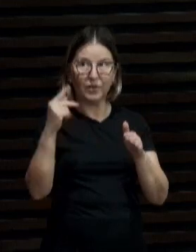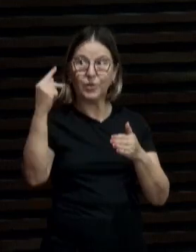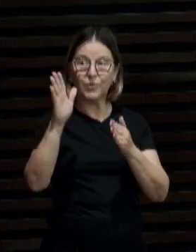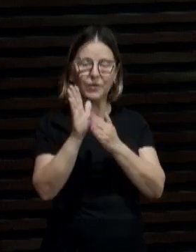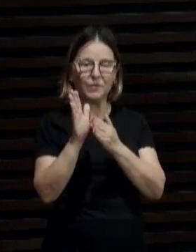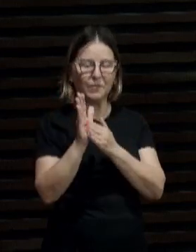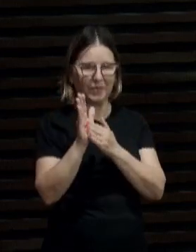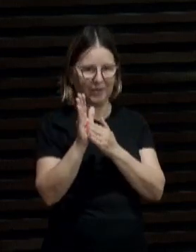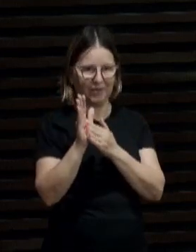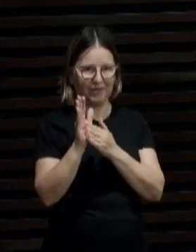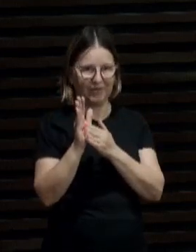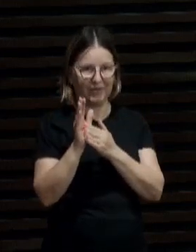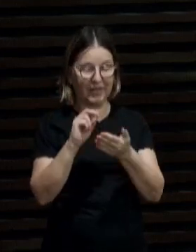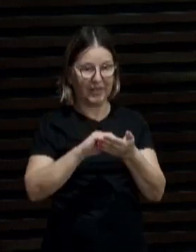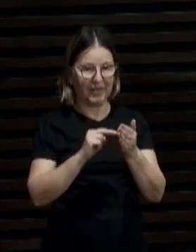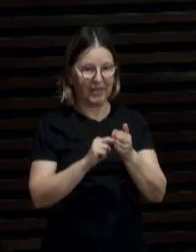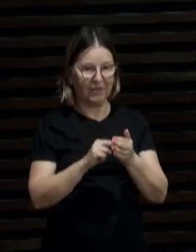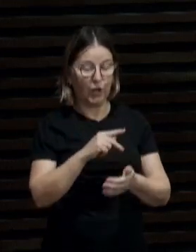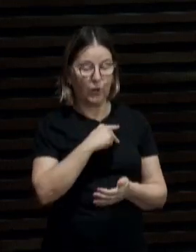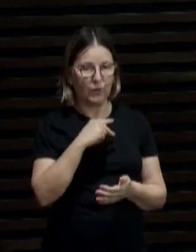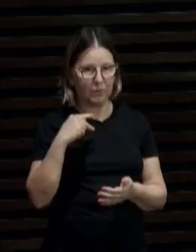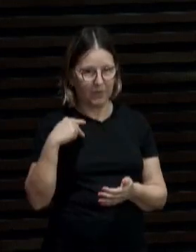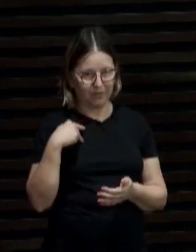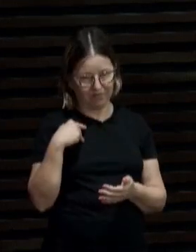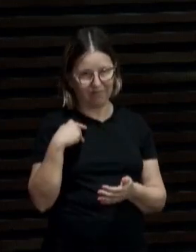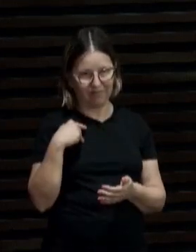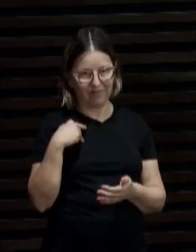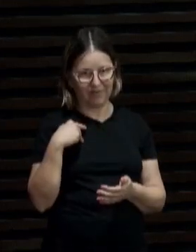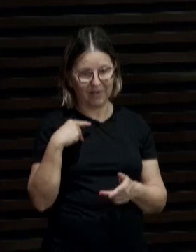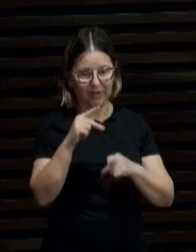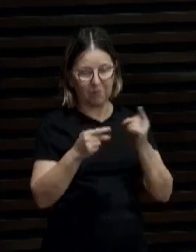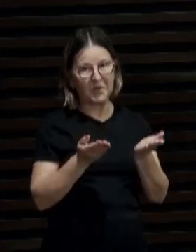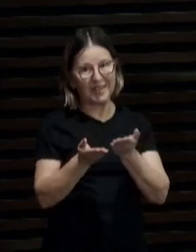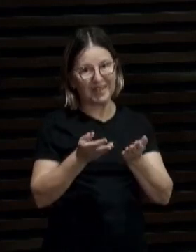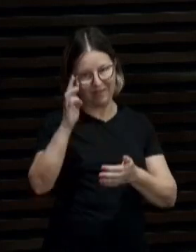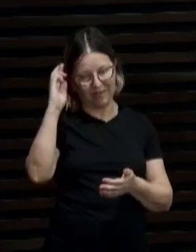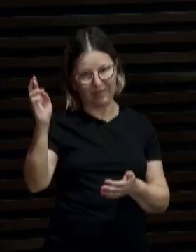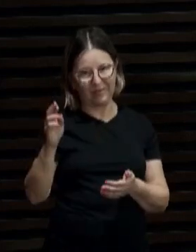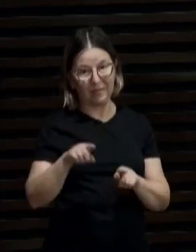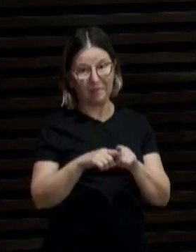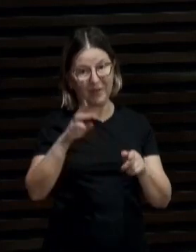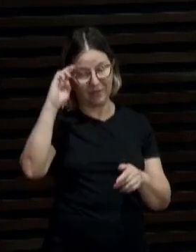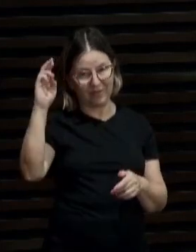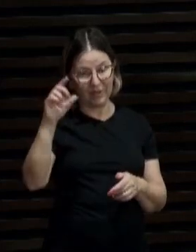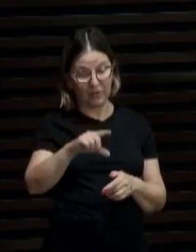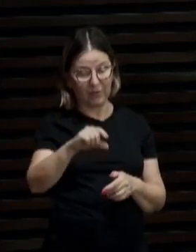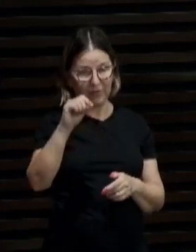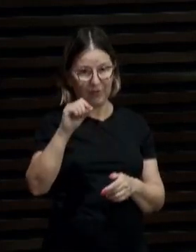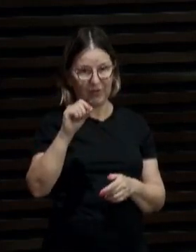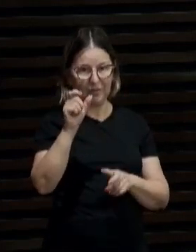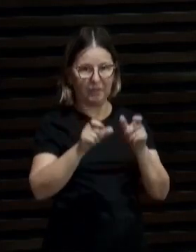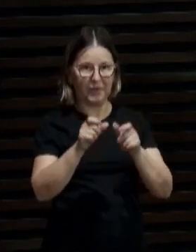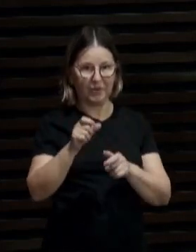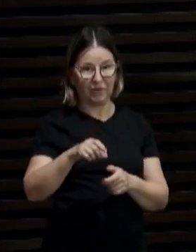os irmãos que servem. Na verdade, na igreja todo mundo deve servir, mas o Senhor levanta pessoas com dons, né? E esses irmãos,